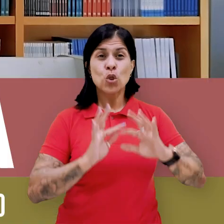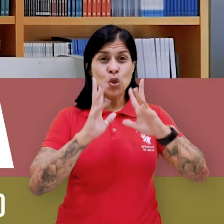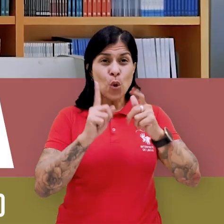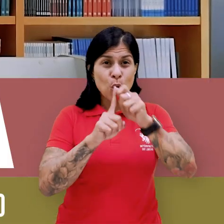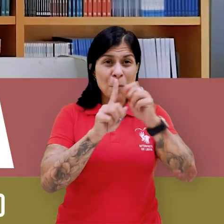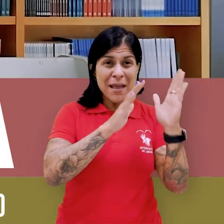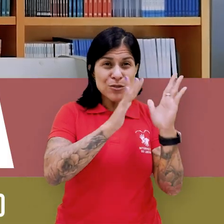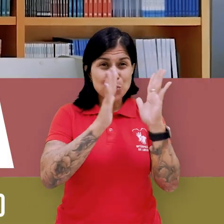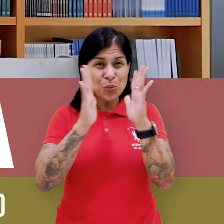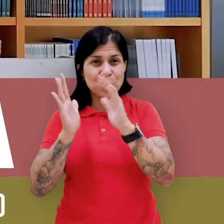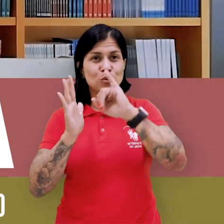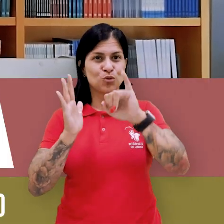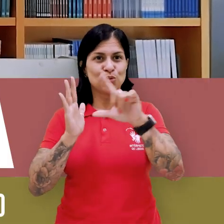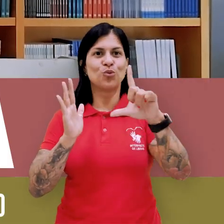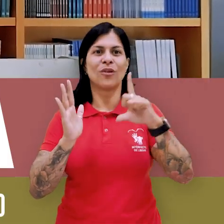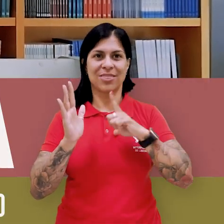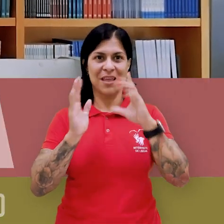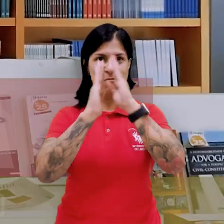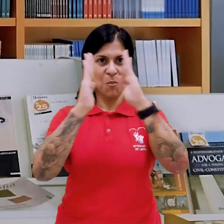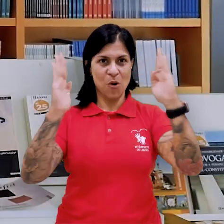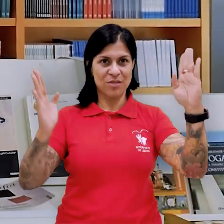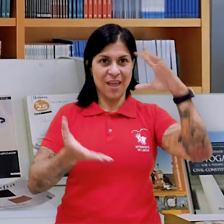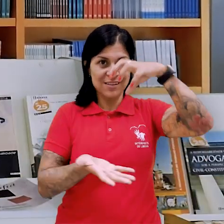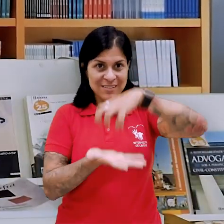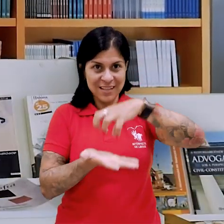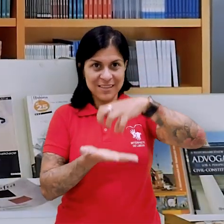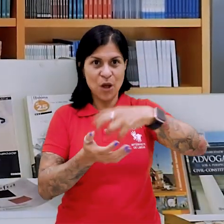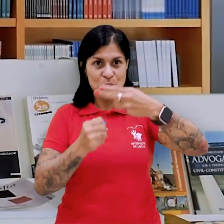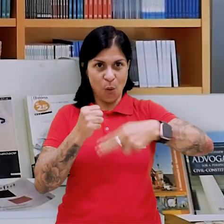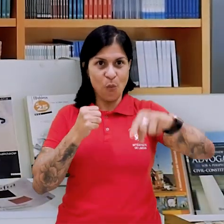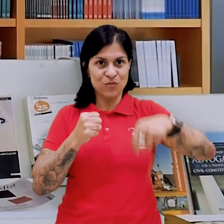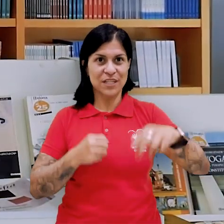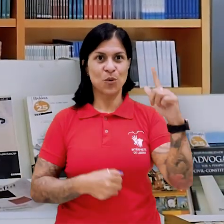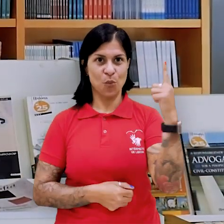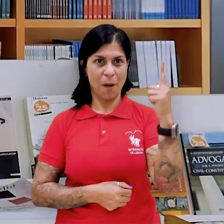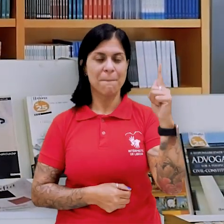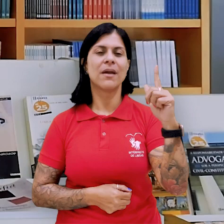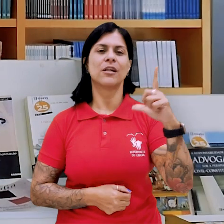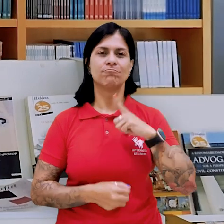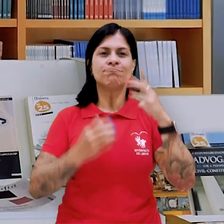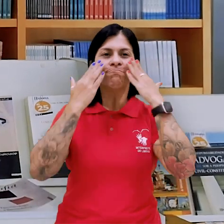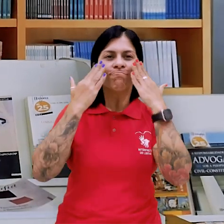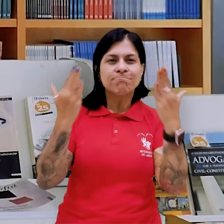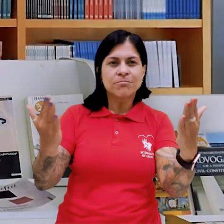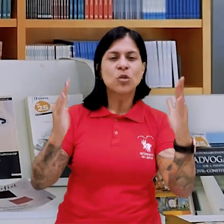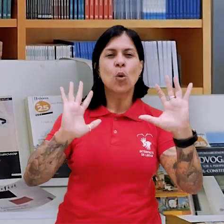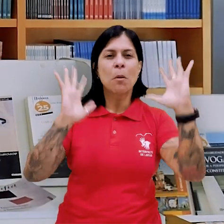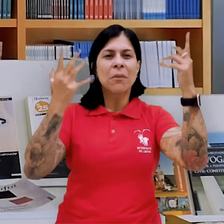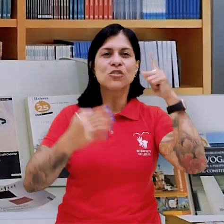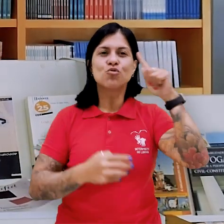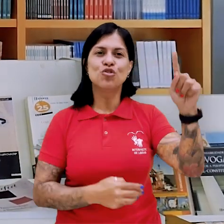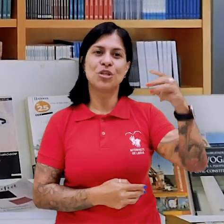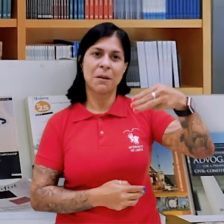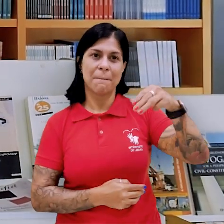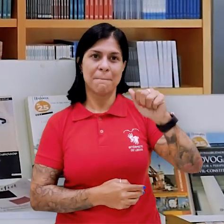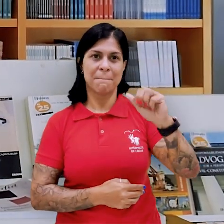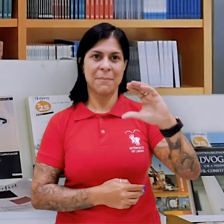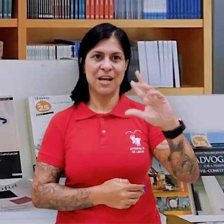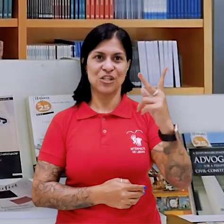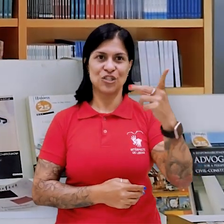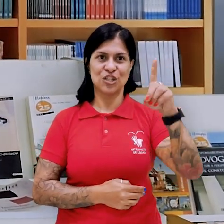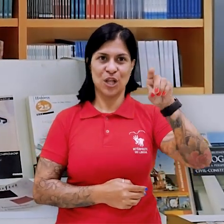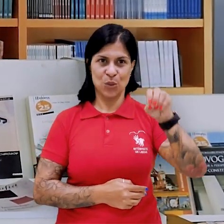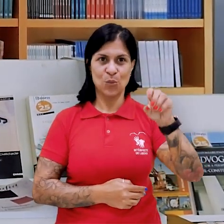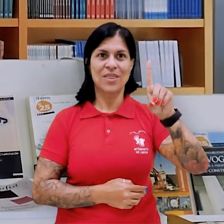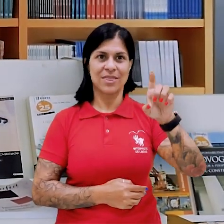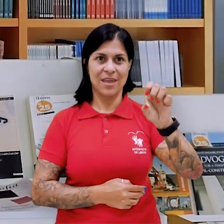Durante todo o mês de julho, a Biblioteca Central, localizada no Campo de Goiabeiras, recebe uma exposição em comemoração ao